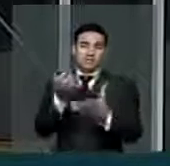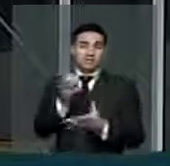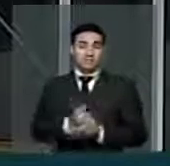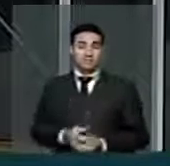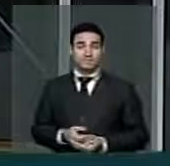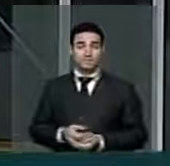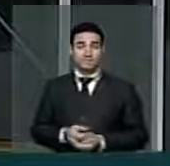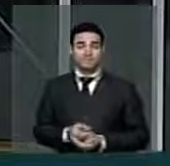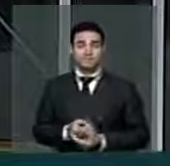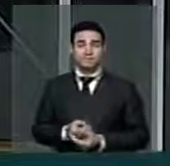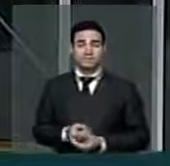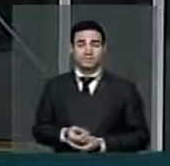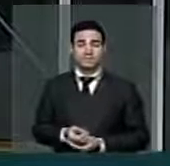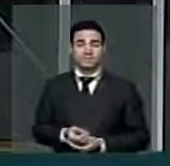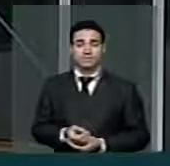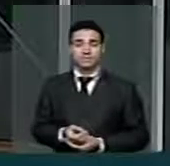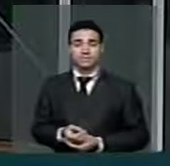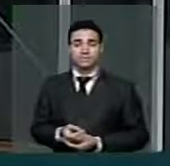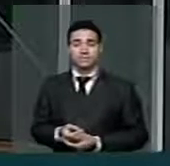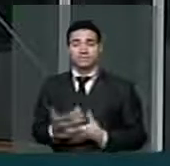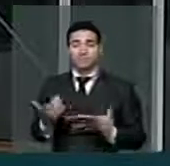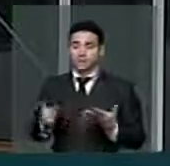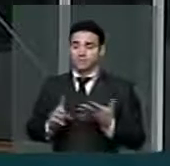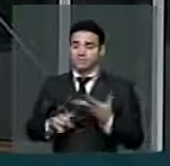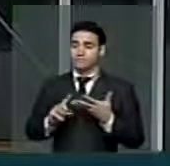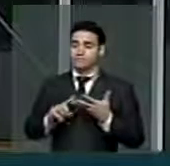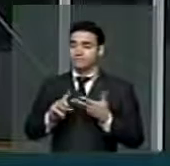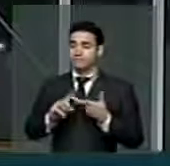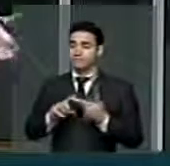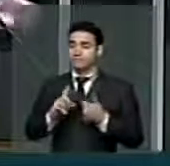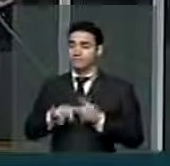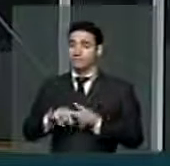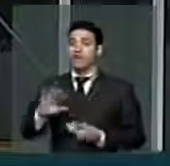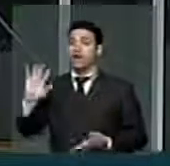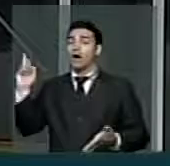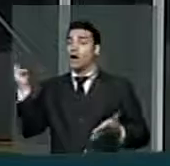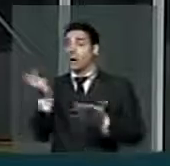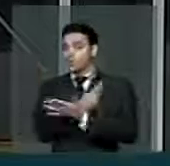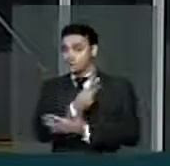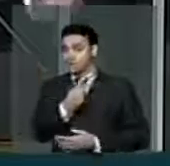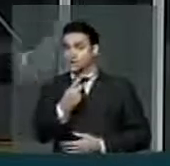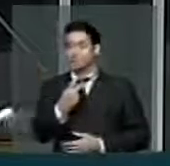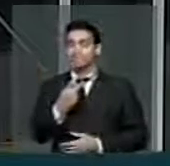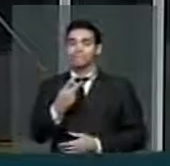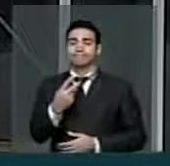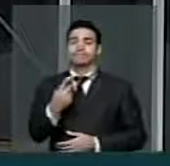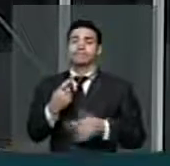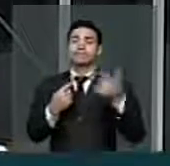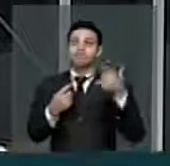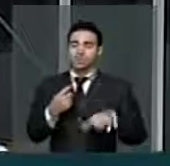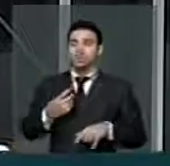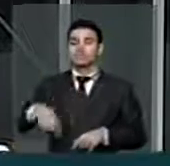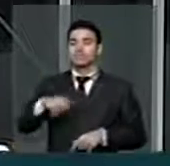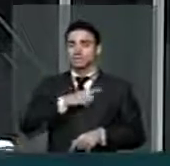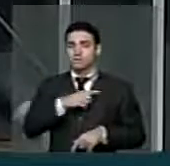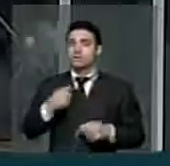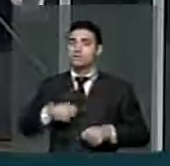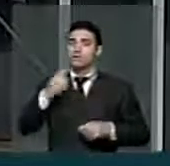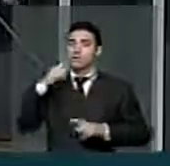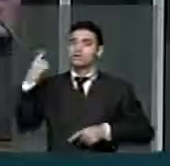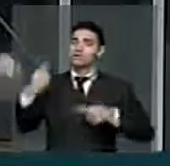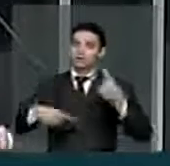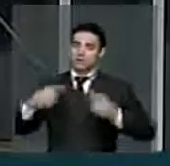E esses casos, senhor presidente, trazem novamente para o centro do debate